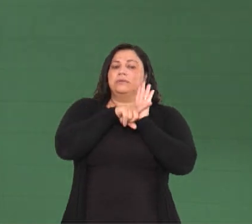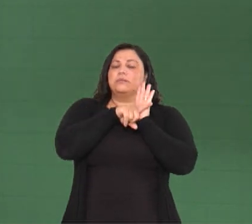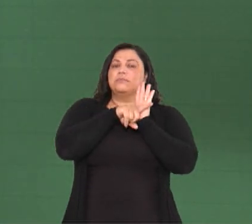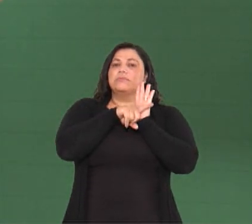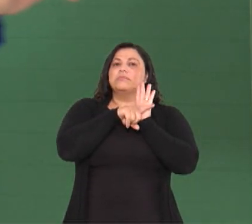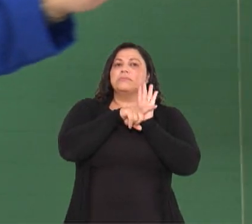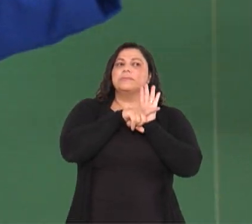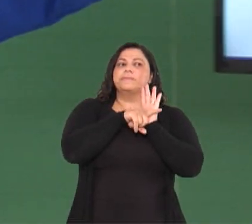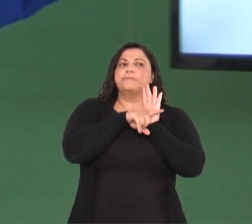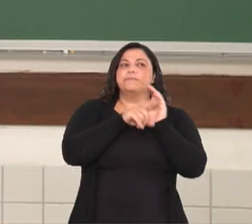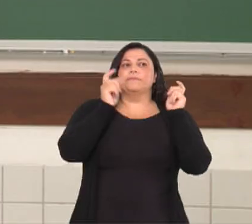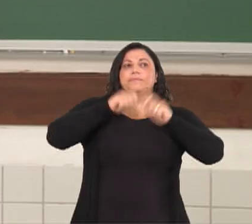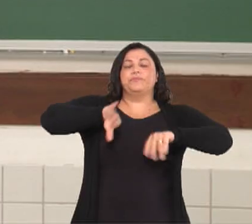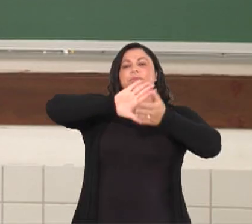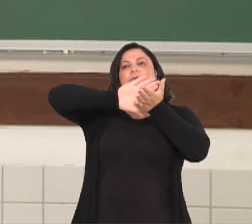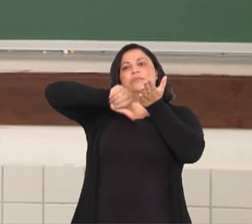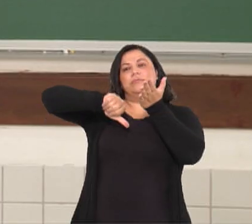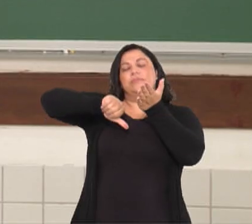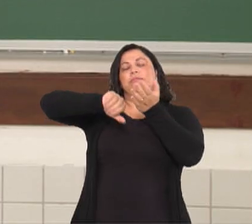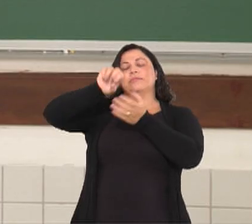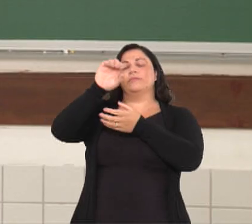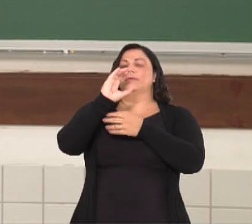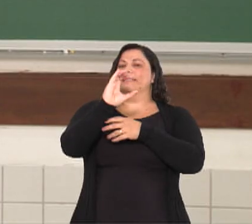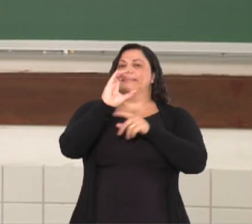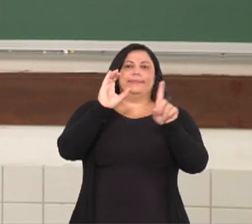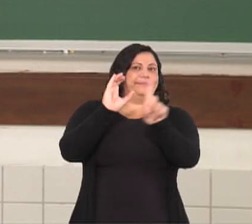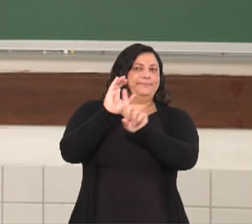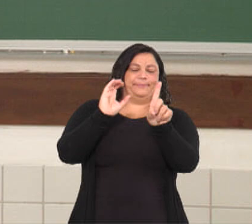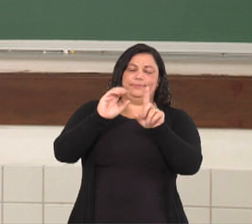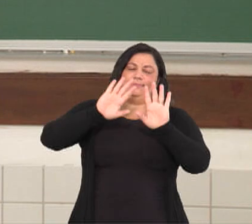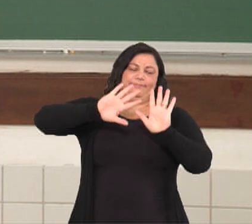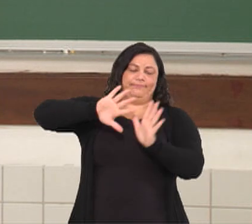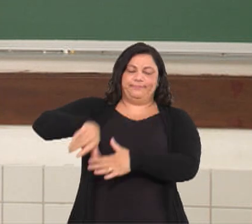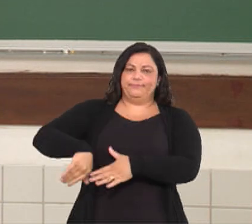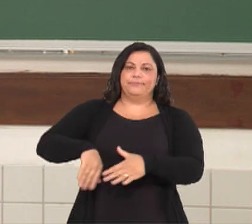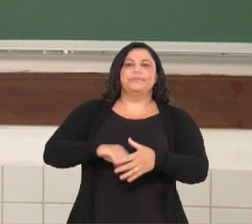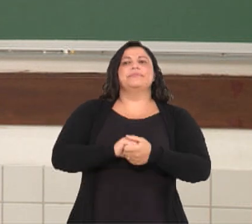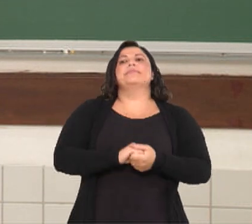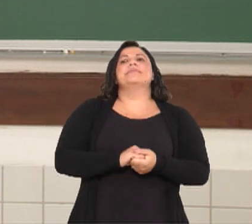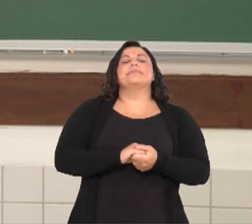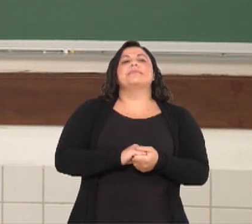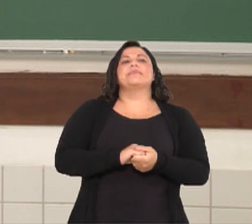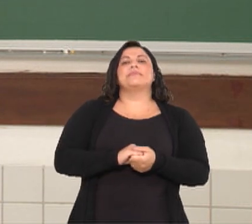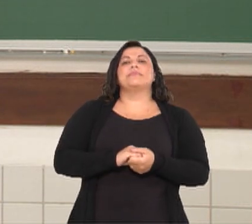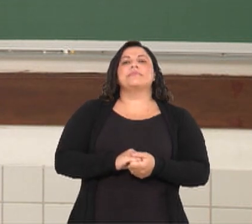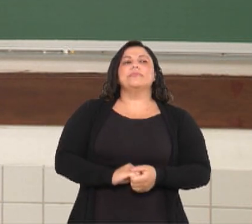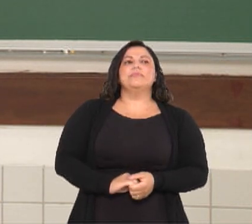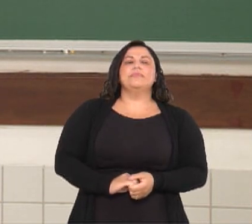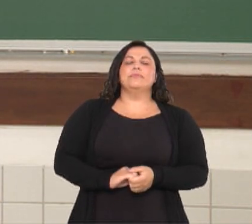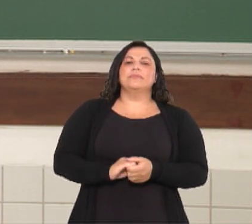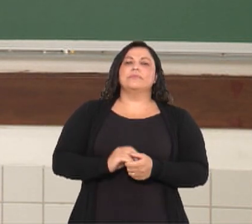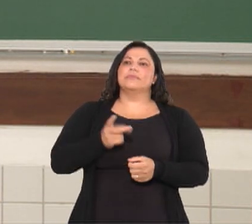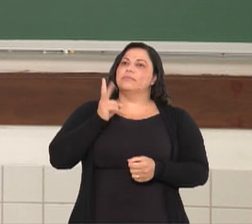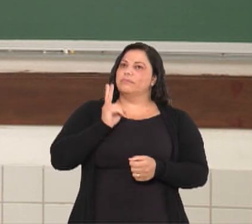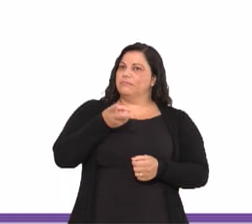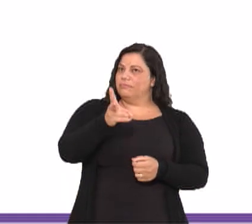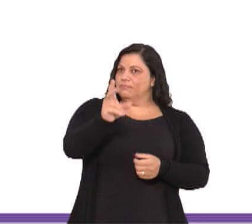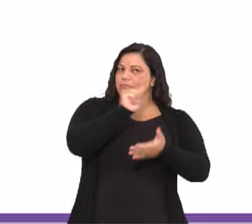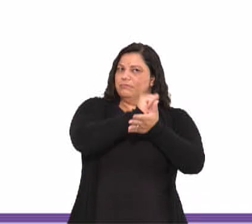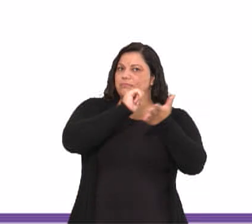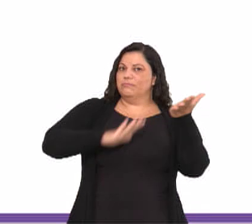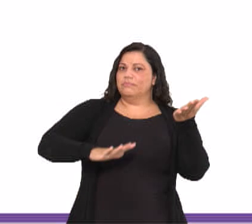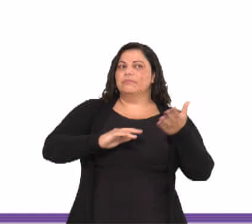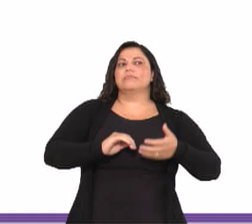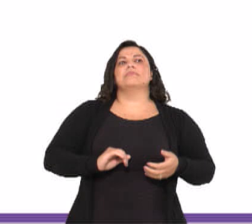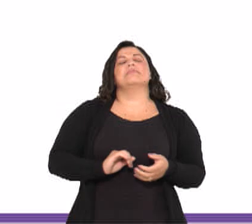isso elimina aqui a questão C, aqui justificando por que a letra C não pode ser a correta. Avançando aqui nos